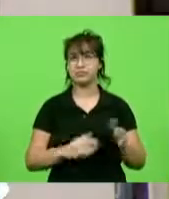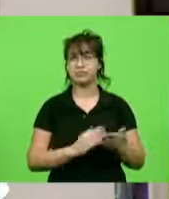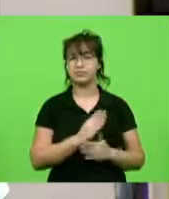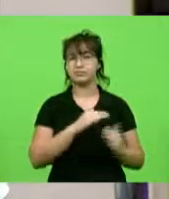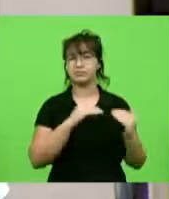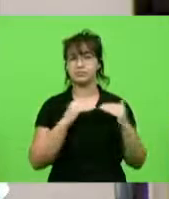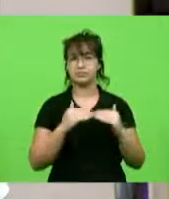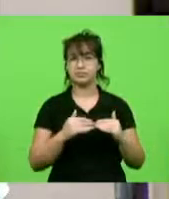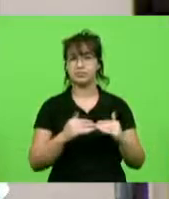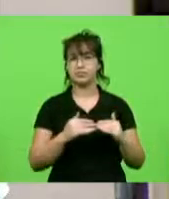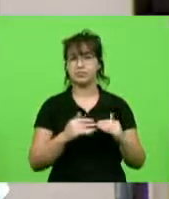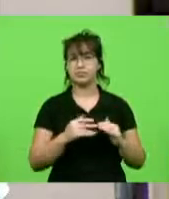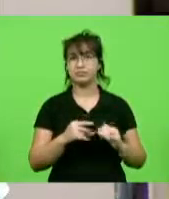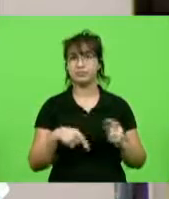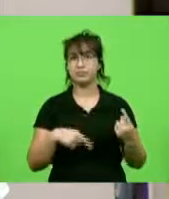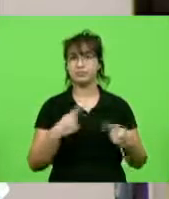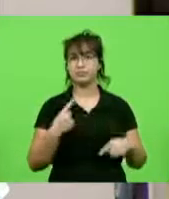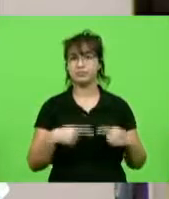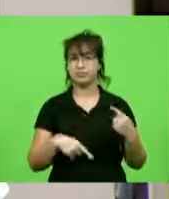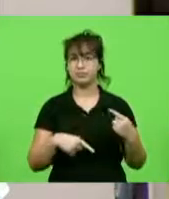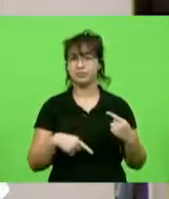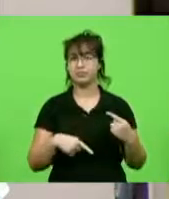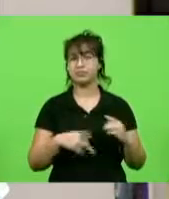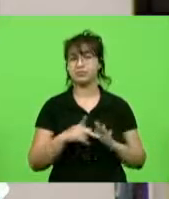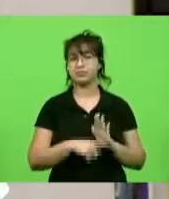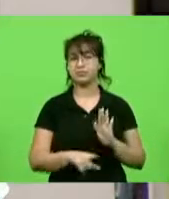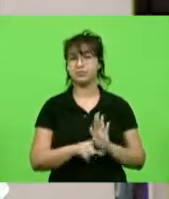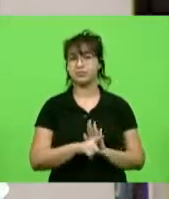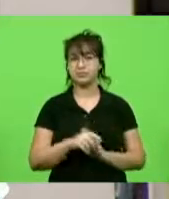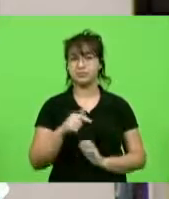por unanimidade. Discussão e votação em turno único do projeto de lei